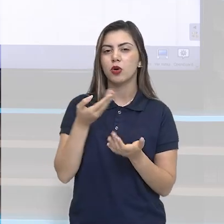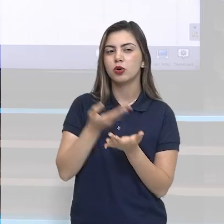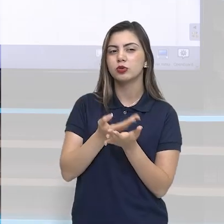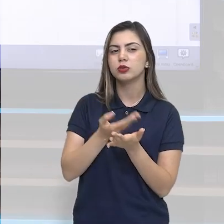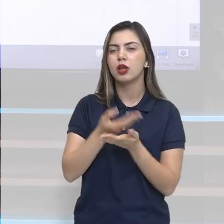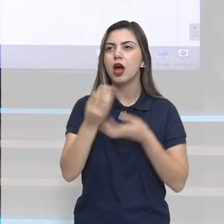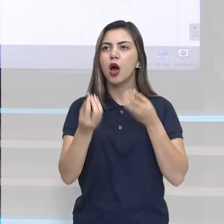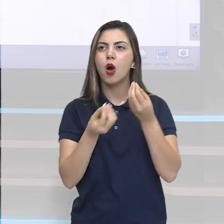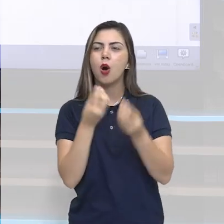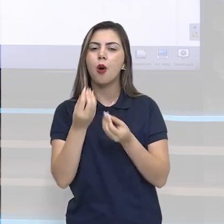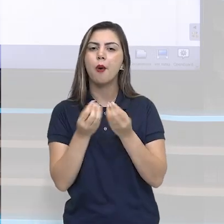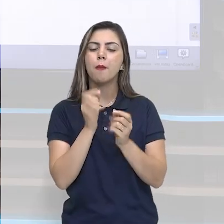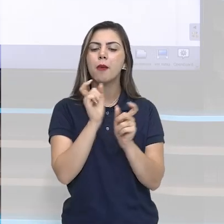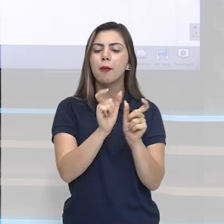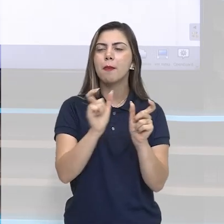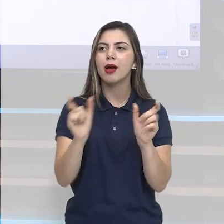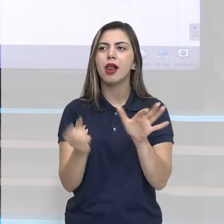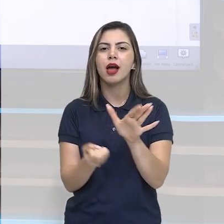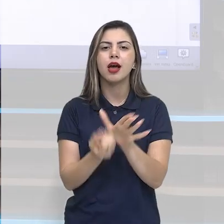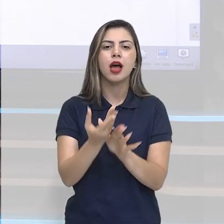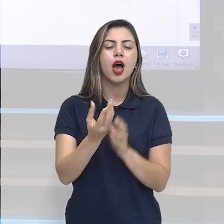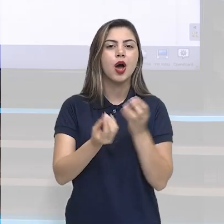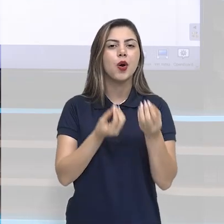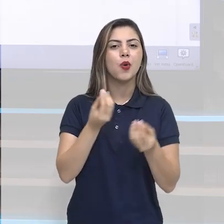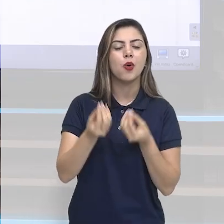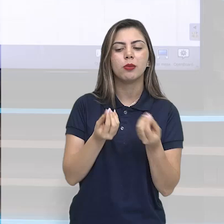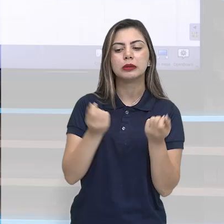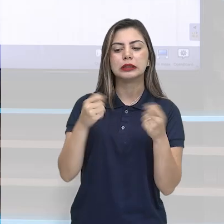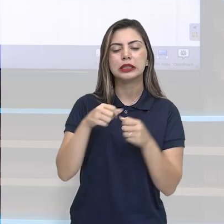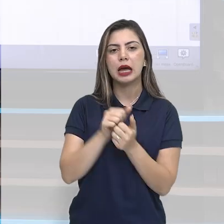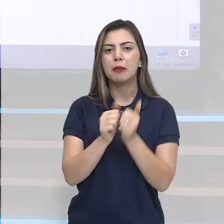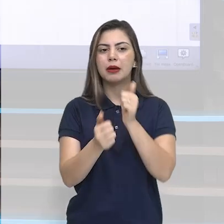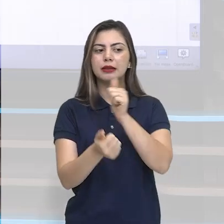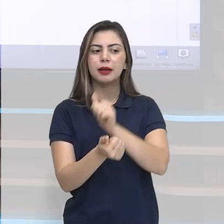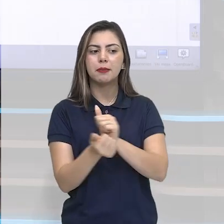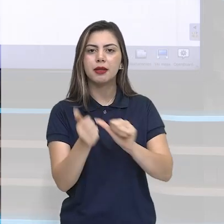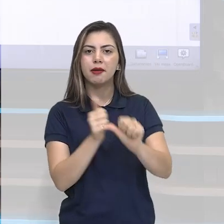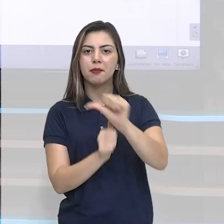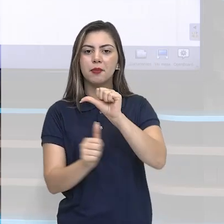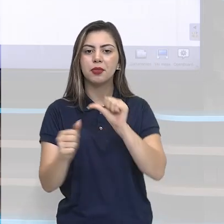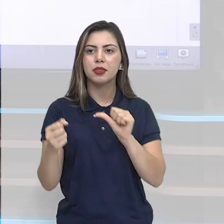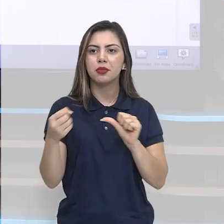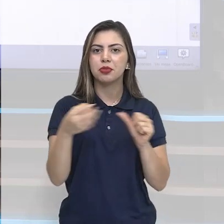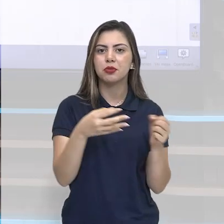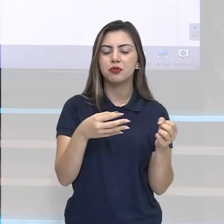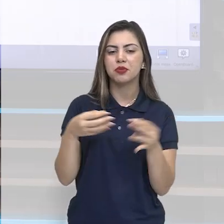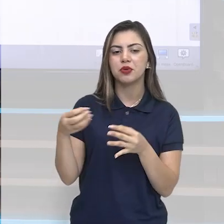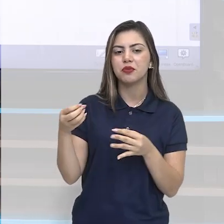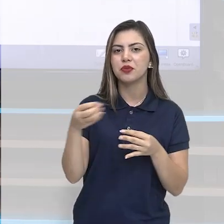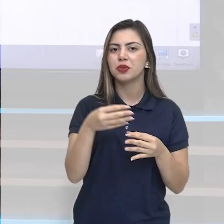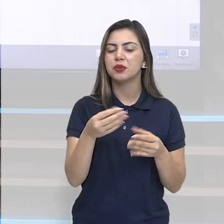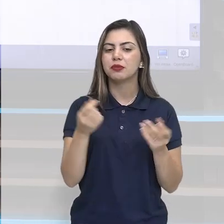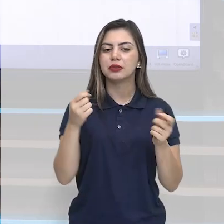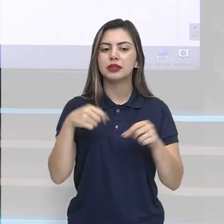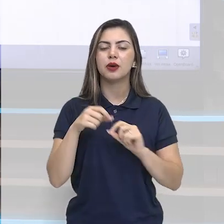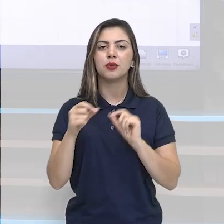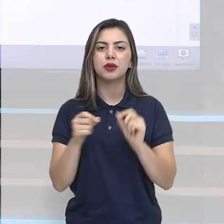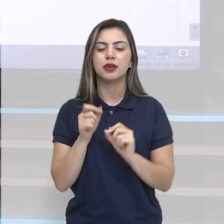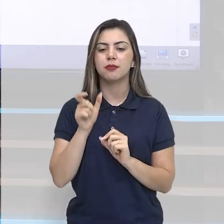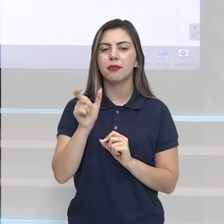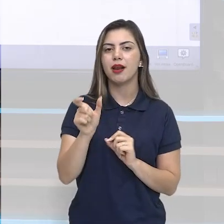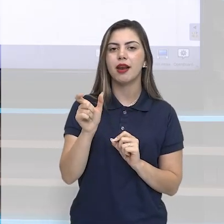como as palavras são criadas, modificadas e combinadas para expressar